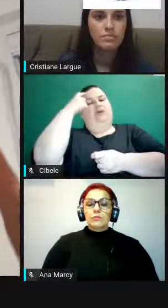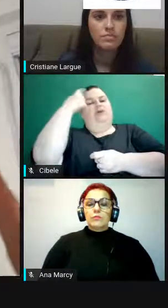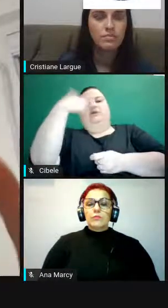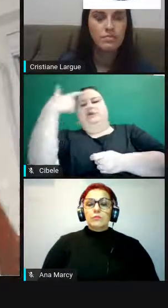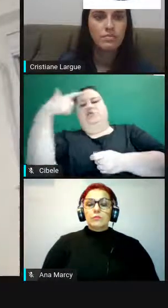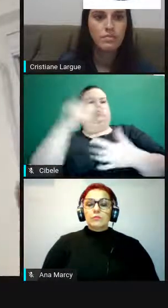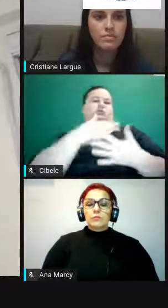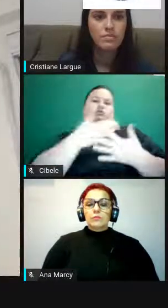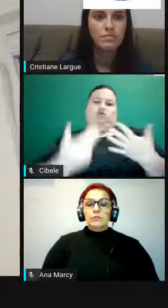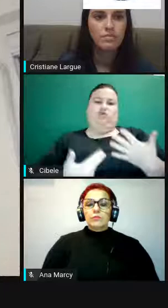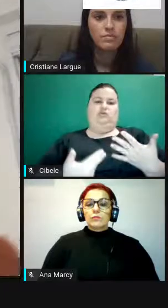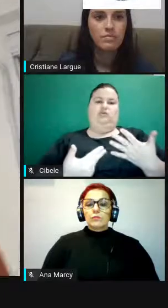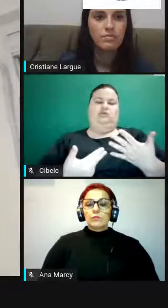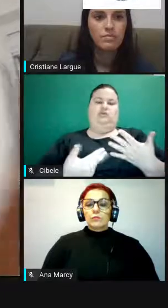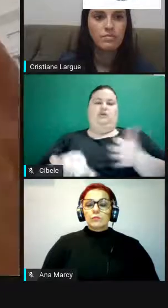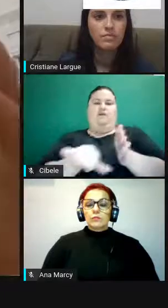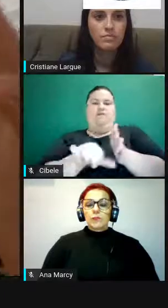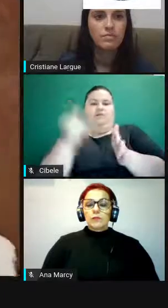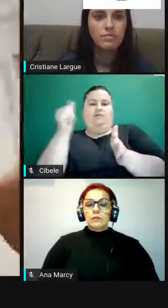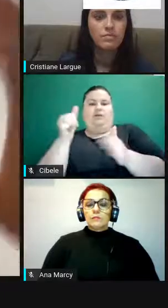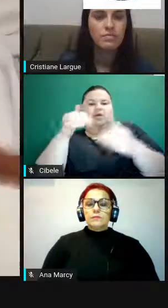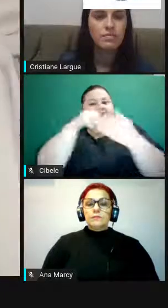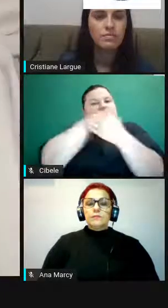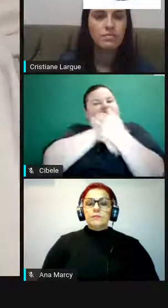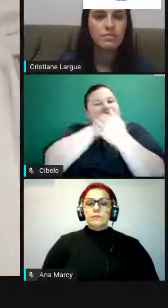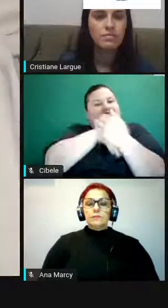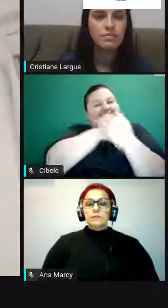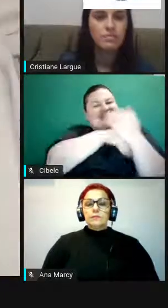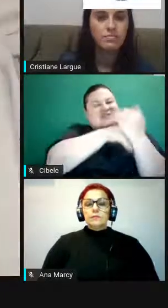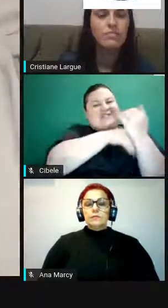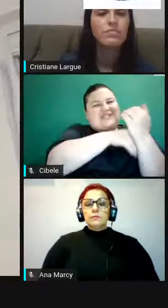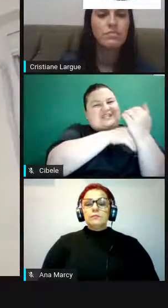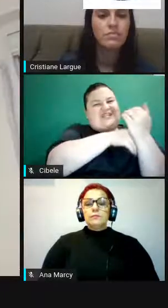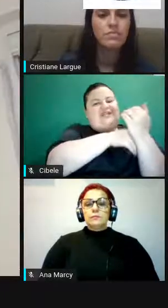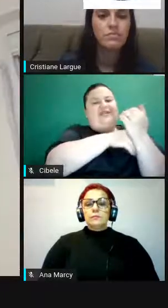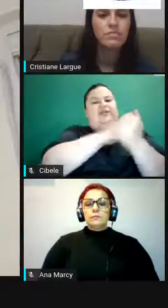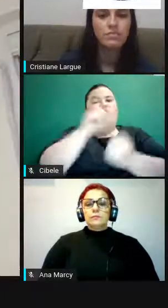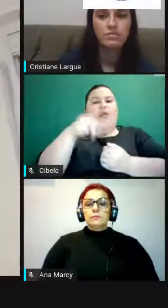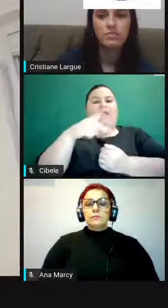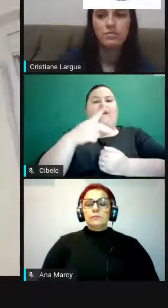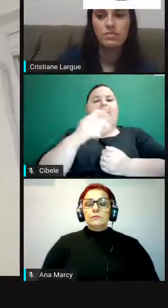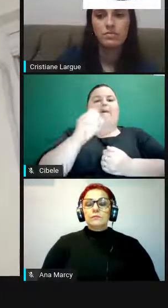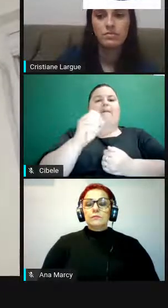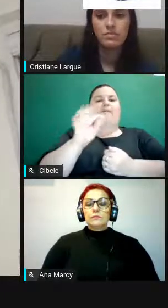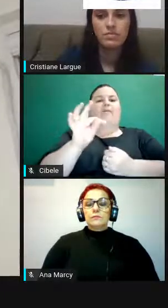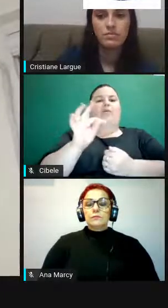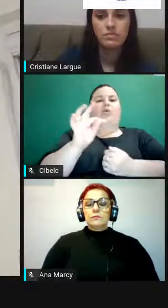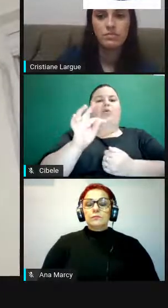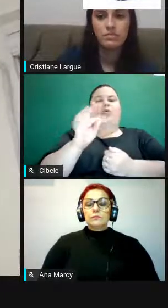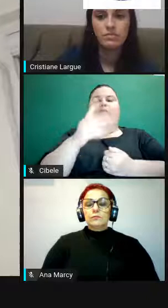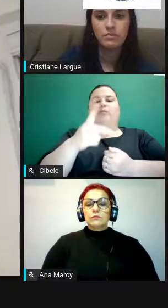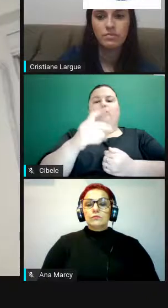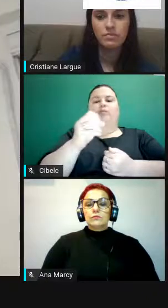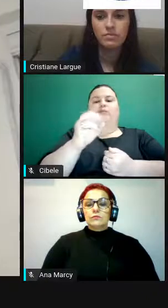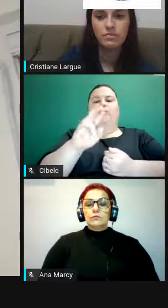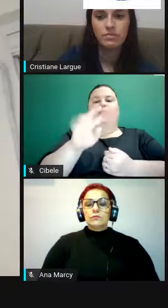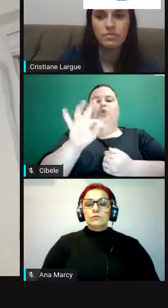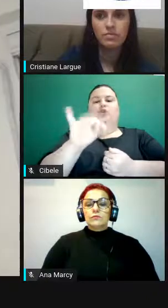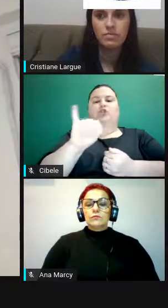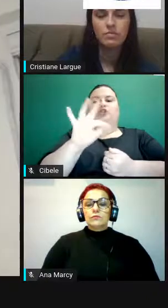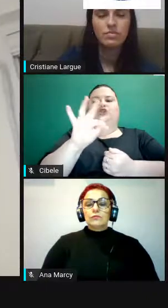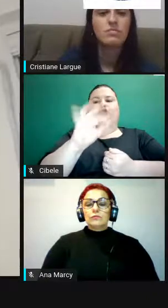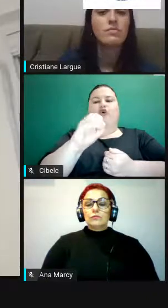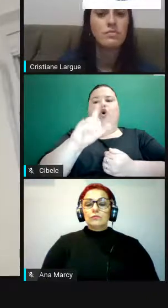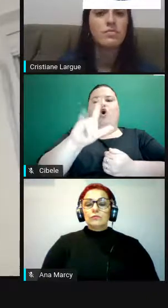a primeira coisa O Segredo do Esse é o portfólio né que eu falo que na verdade o portfólio nada mais é do que serviço se não possa